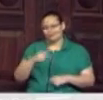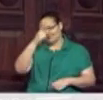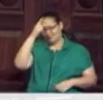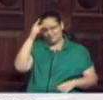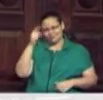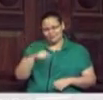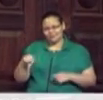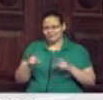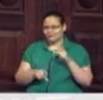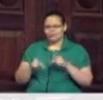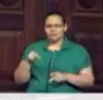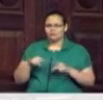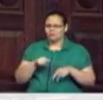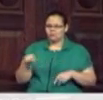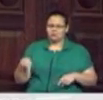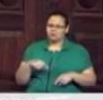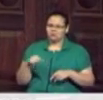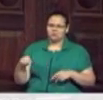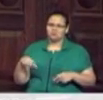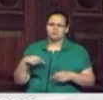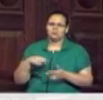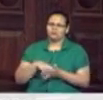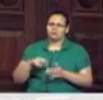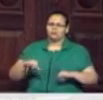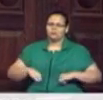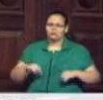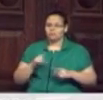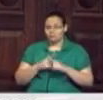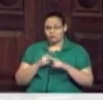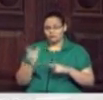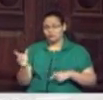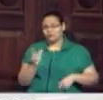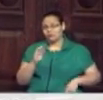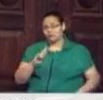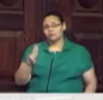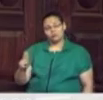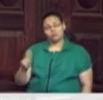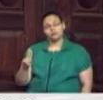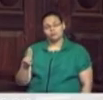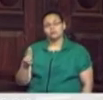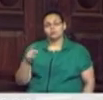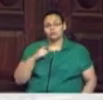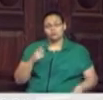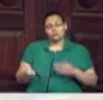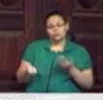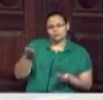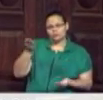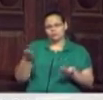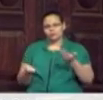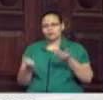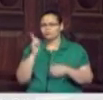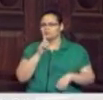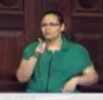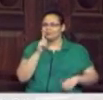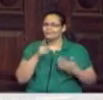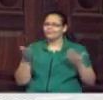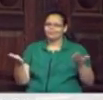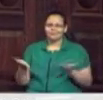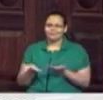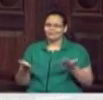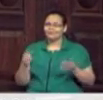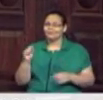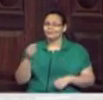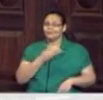usuários não seriam penalizados porque o bilhete único ia permitir esse reequilíbrio. Agora, o